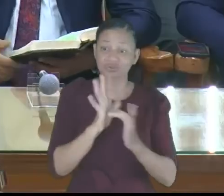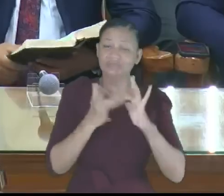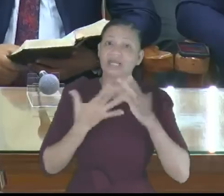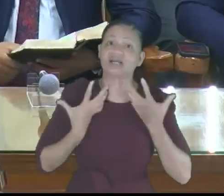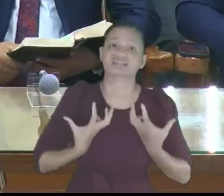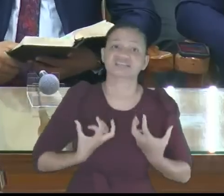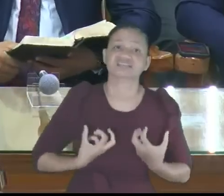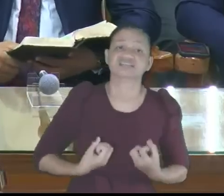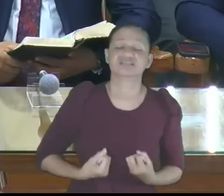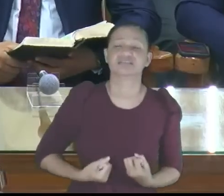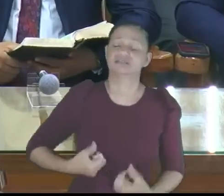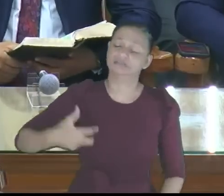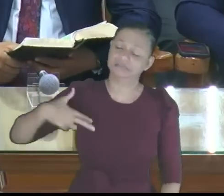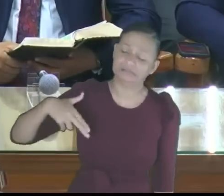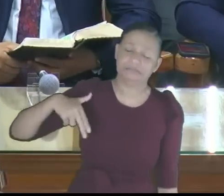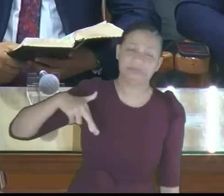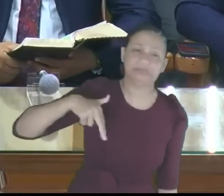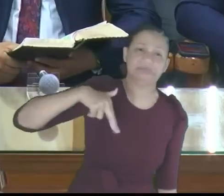Cansado de viagem.